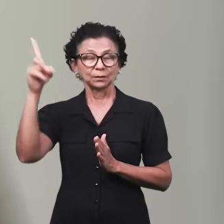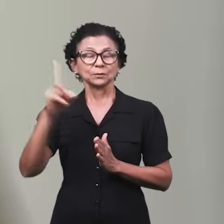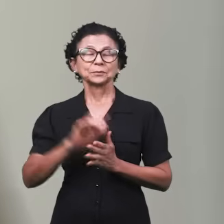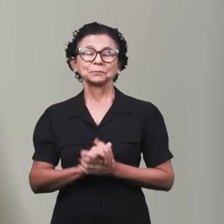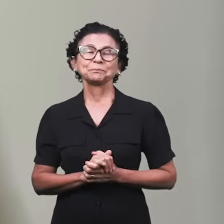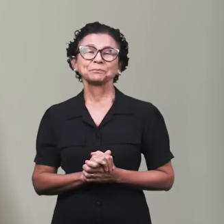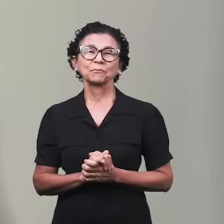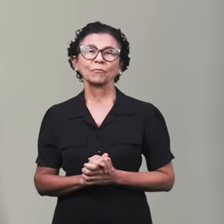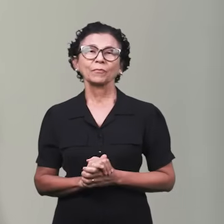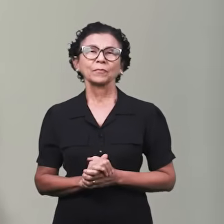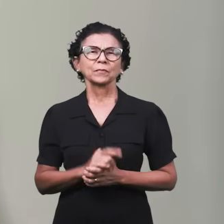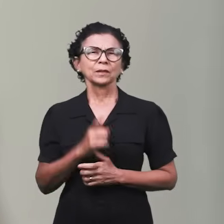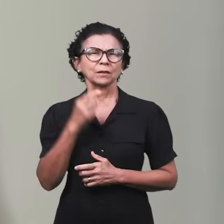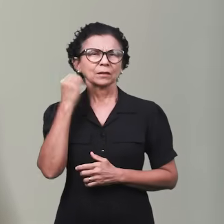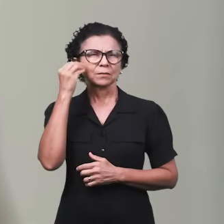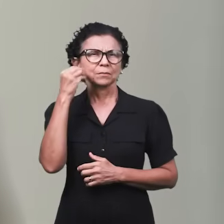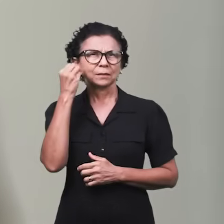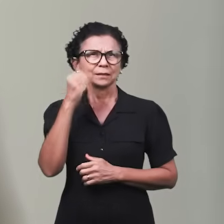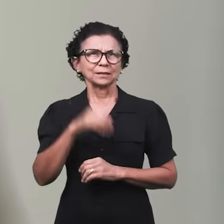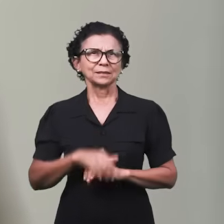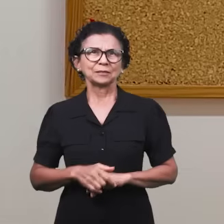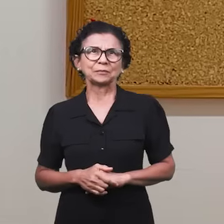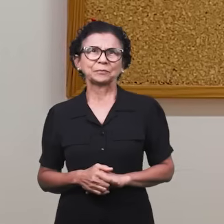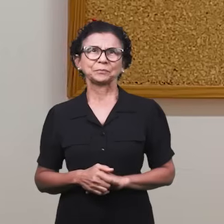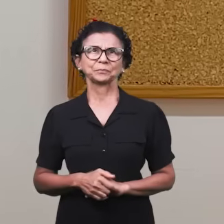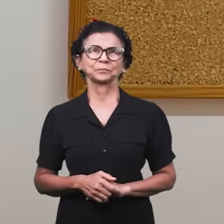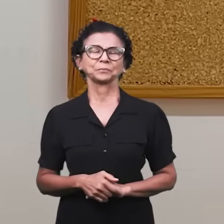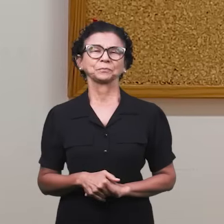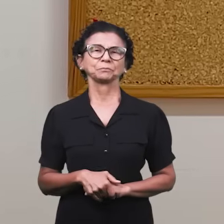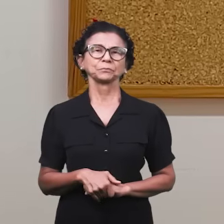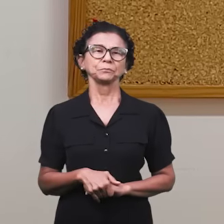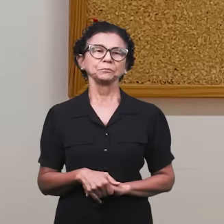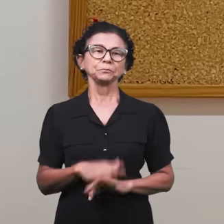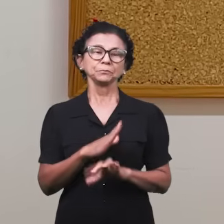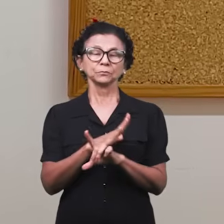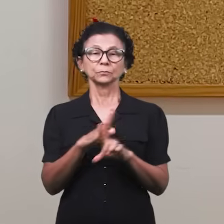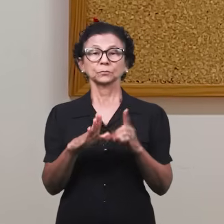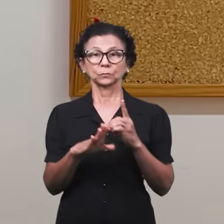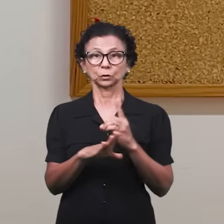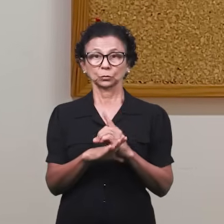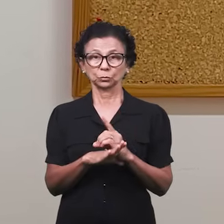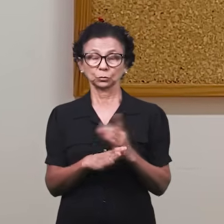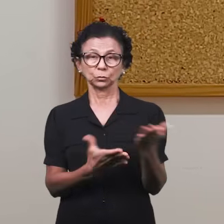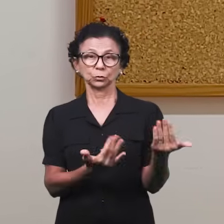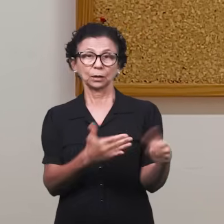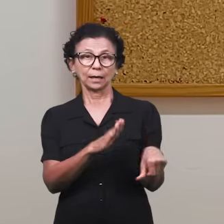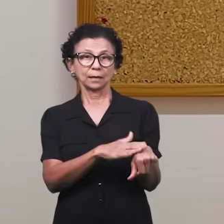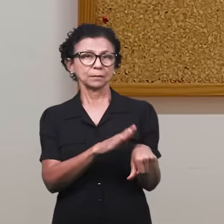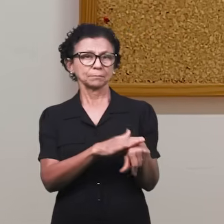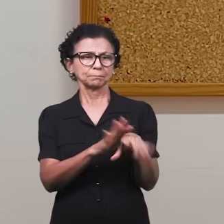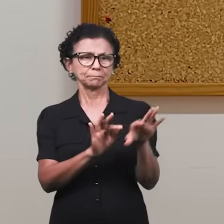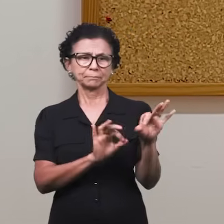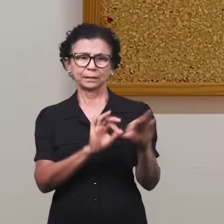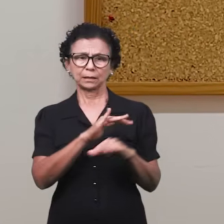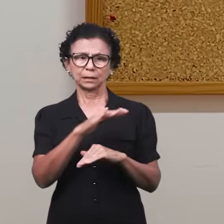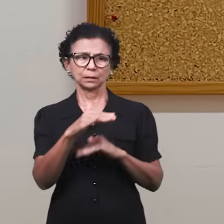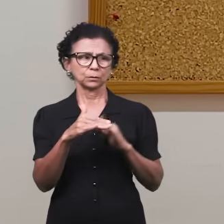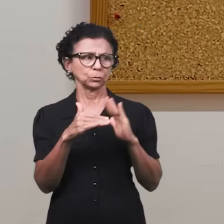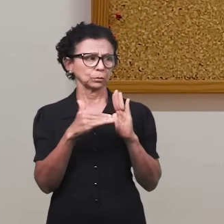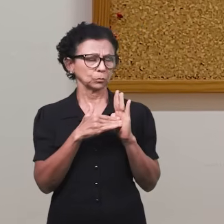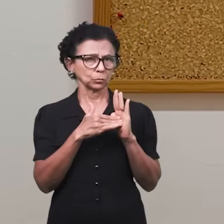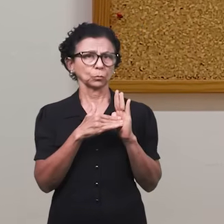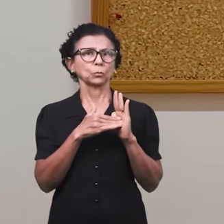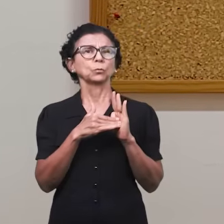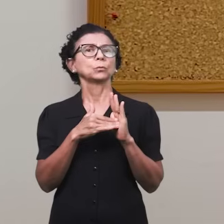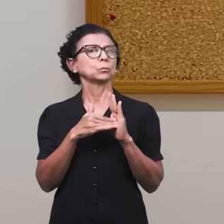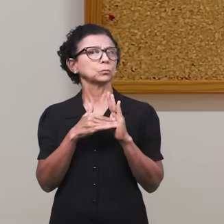Marcos Pedroso a experiência vivida pelos jovens neste culto. Foi um culto onde os jovens, eles cuidaram do culto, eles cuidaram de